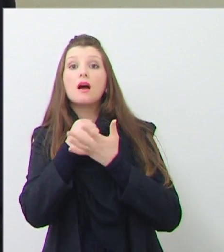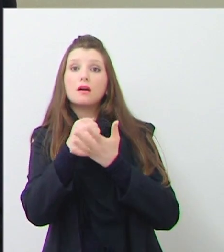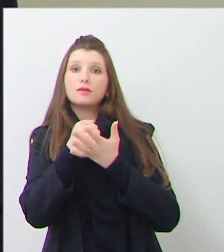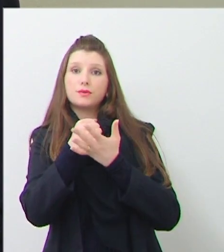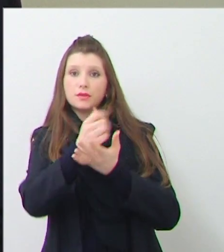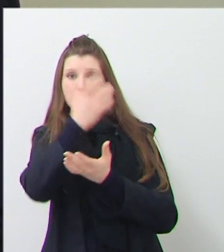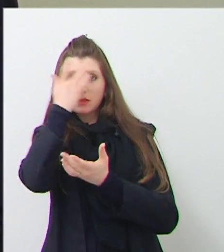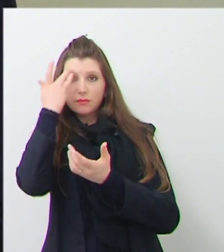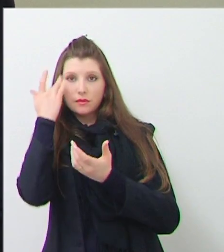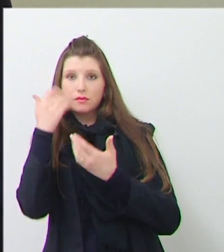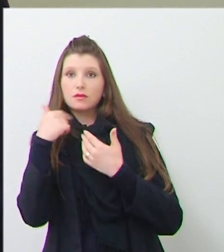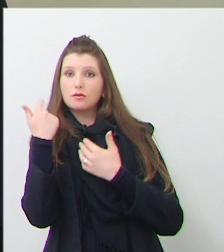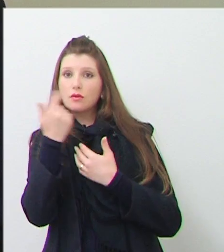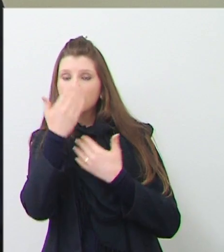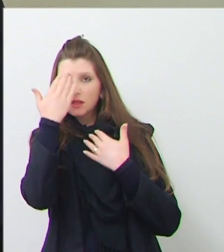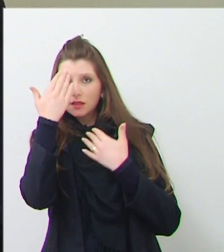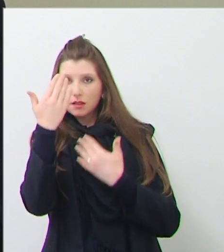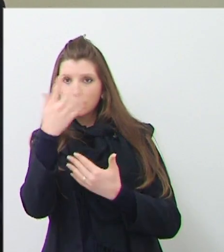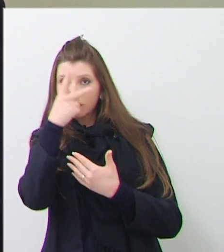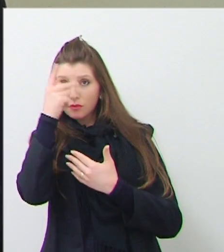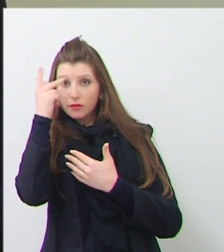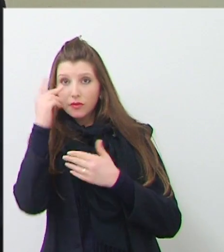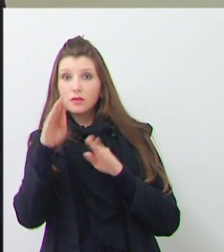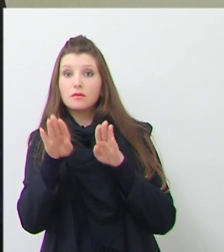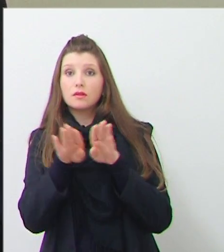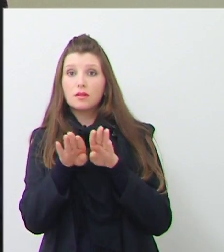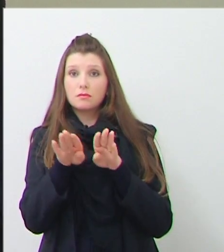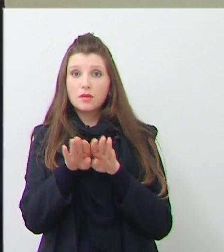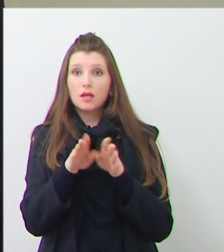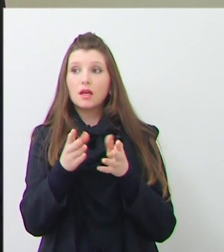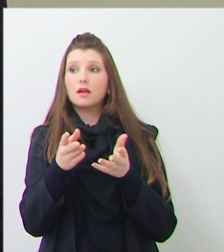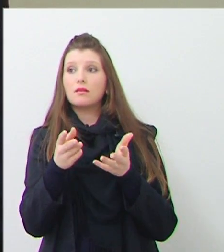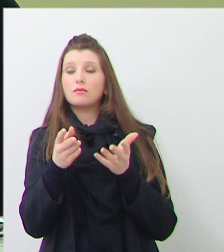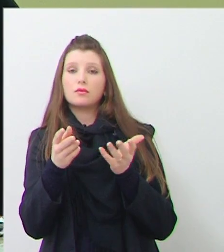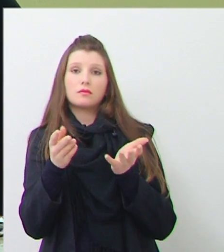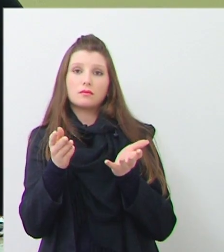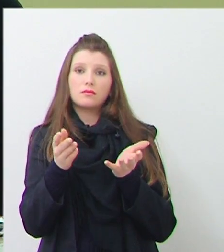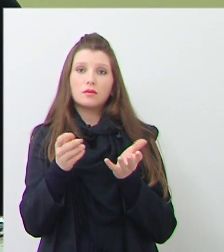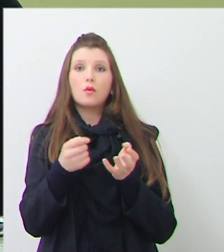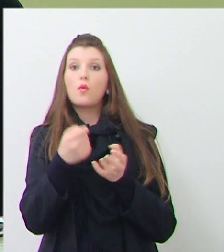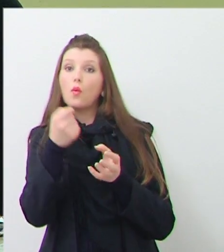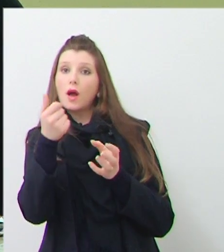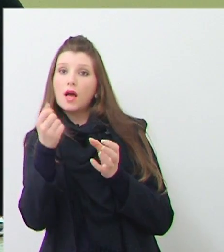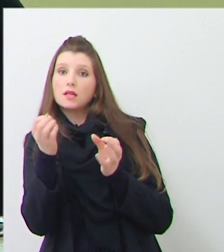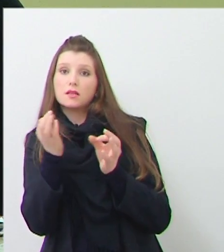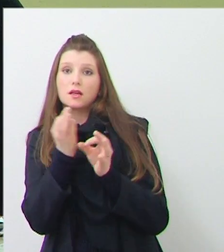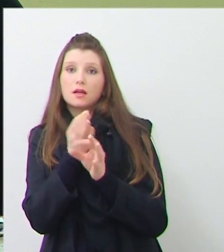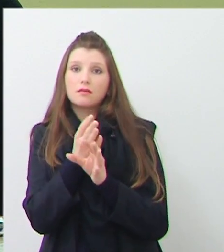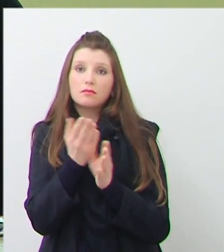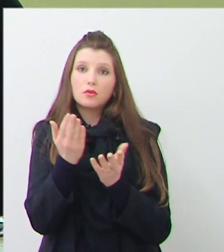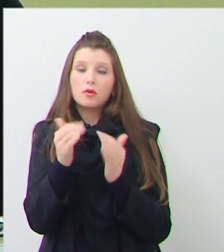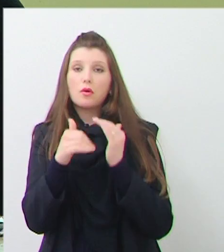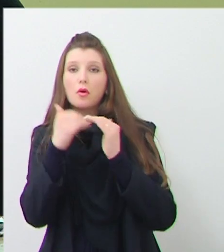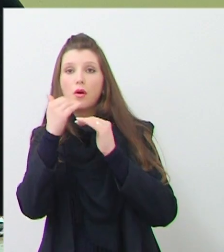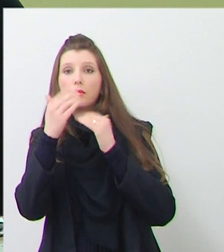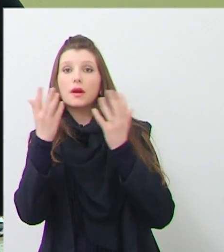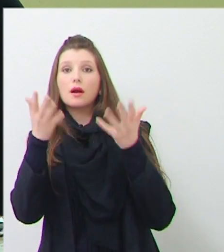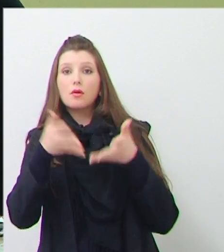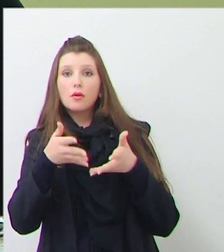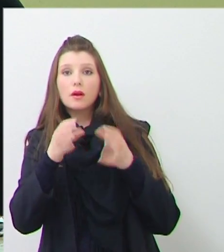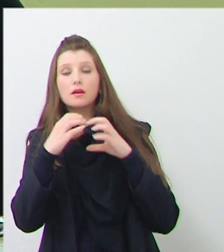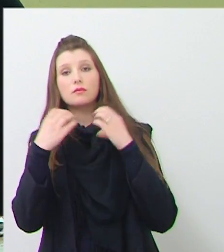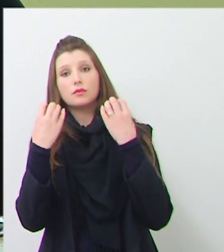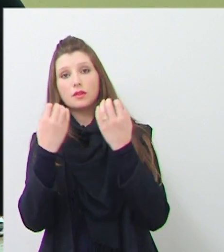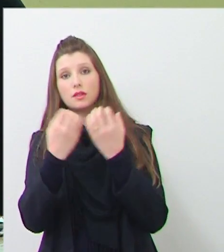que agradecer o prefeito por tá pronto para executar aquela obra, mas é o momento que a comunidade pede